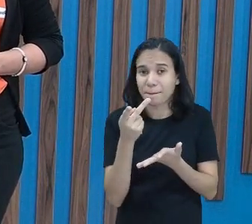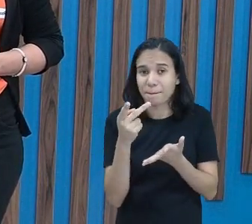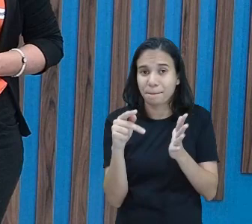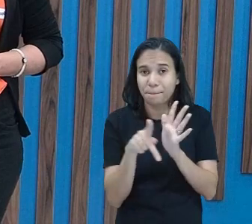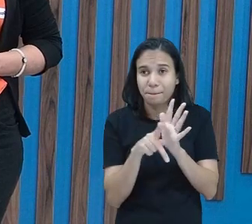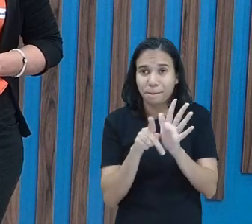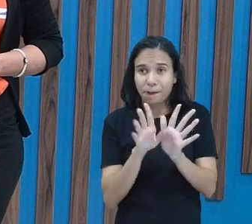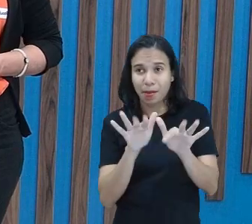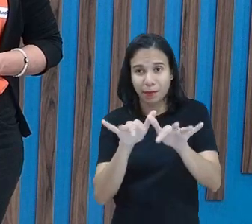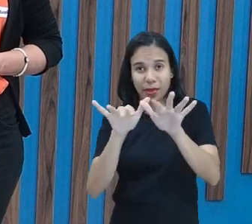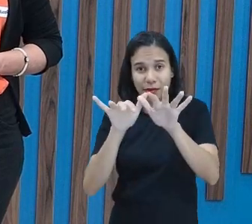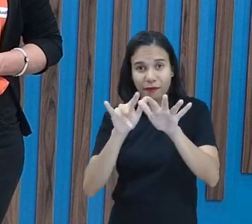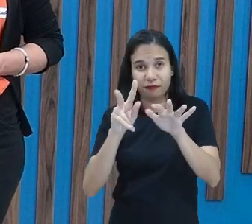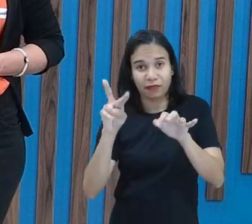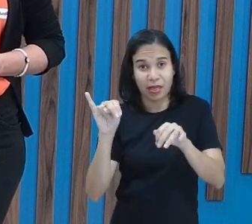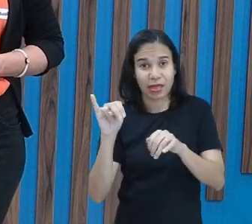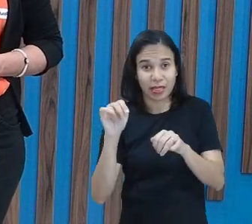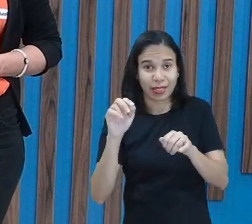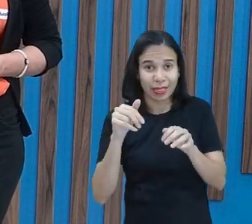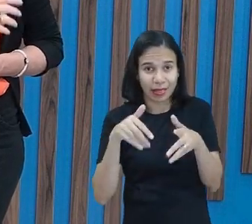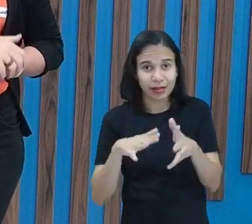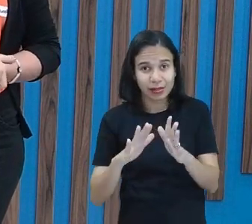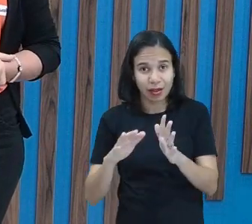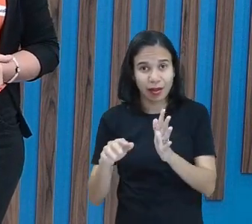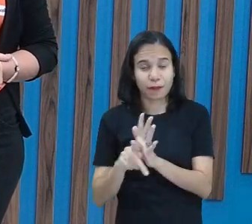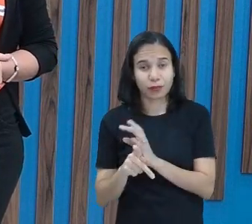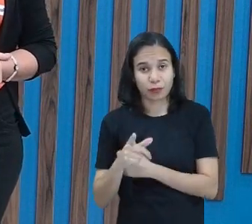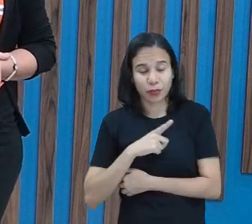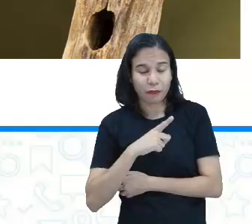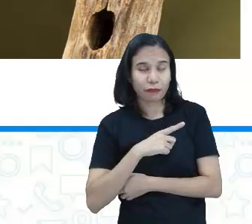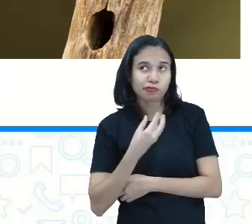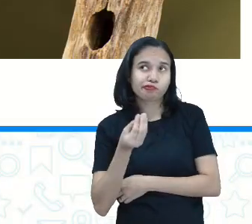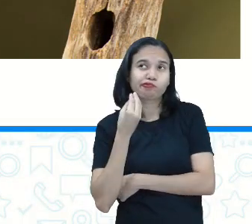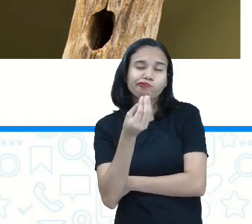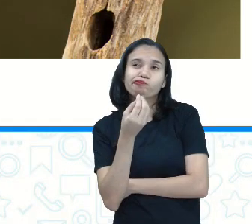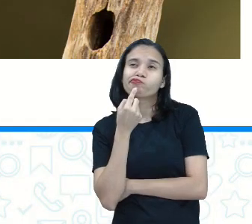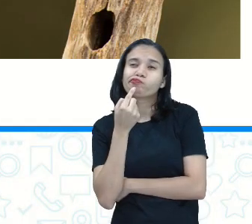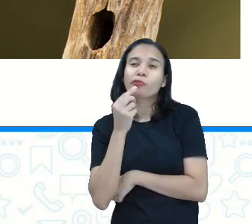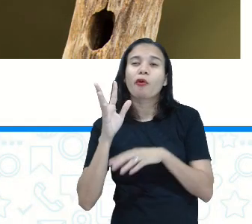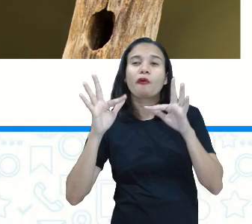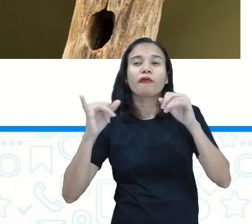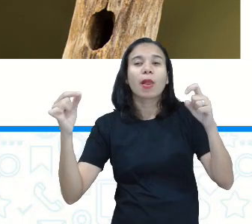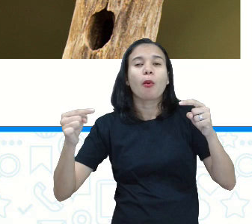Pardazinho nasceu, nasce ou nascerá? O que é que você acha?